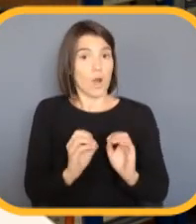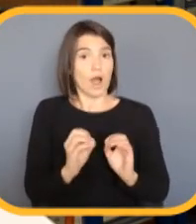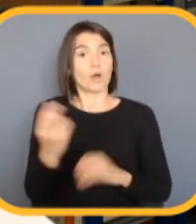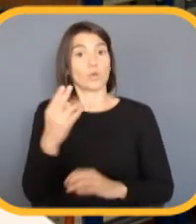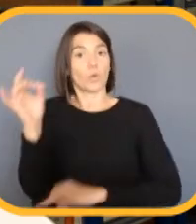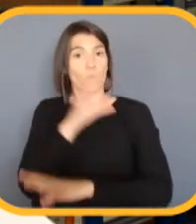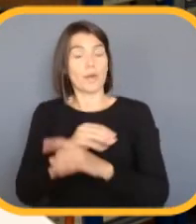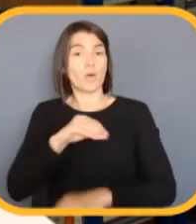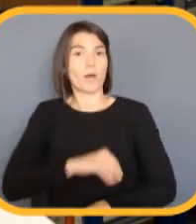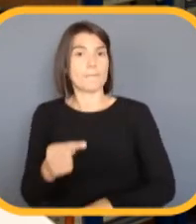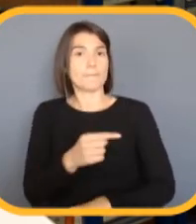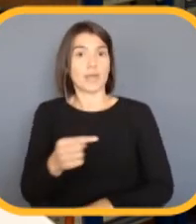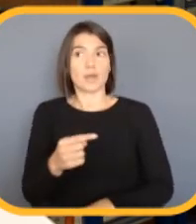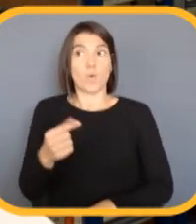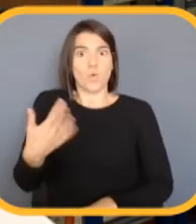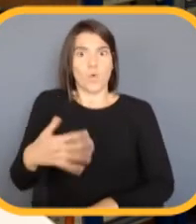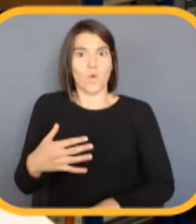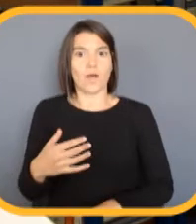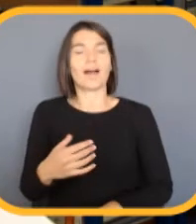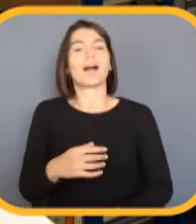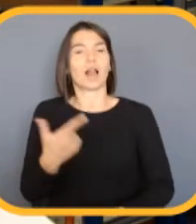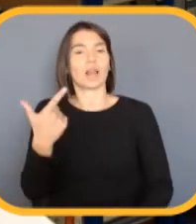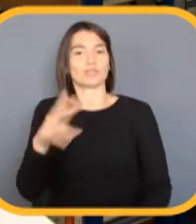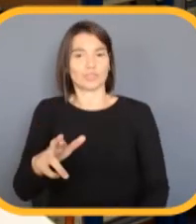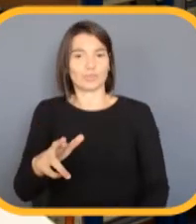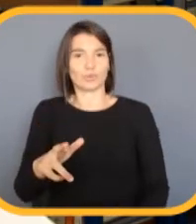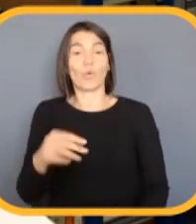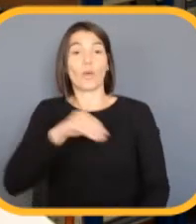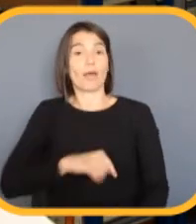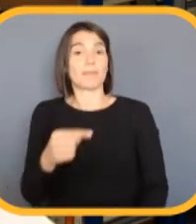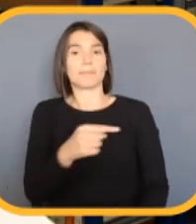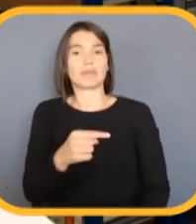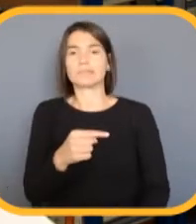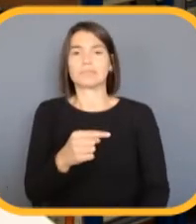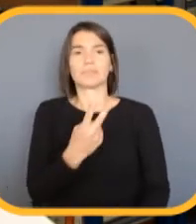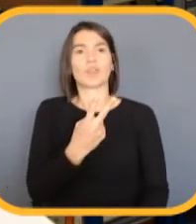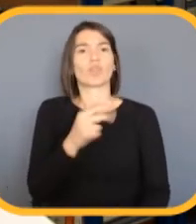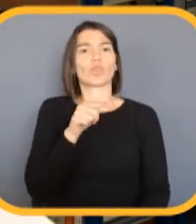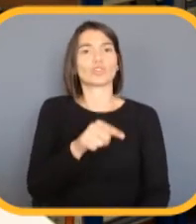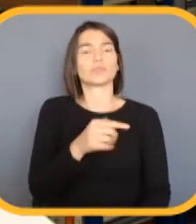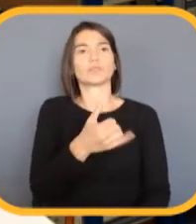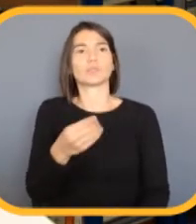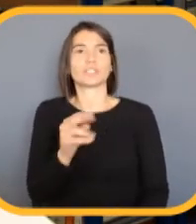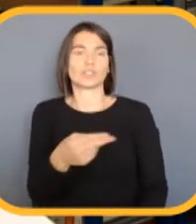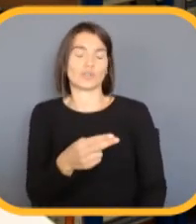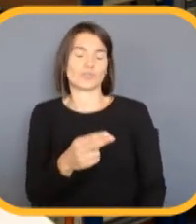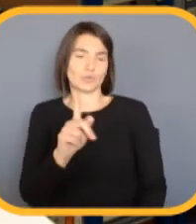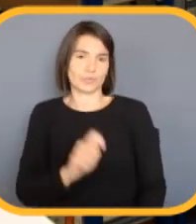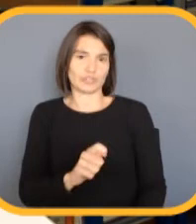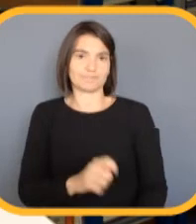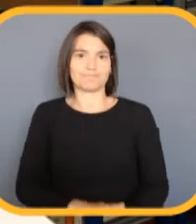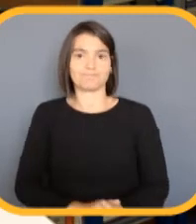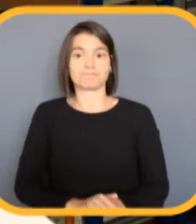Europeia, o país com o salário mínimo mais elevado é o Luxemburgo, com um valor a rondar os 2.200 euros mensais